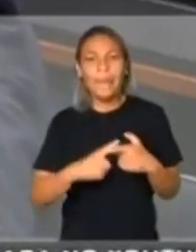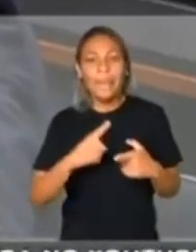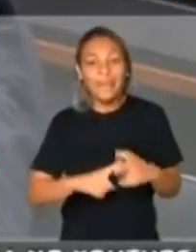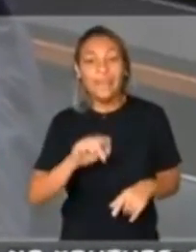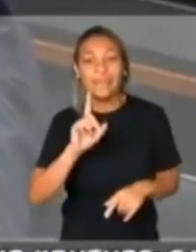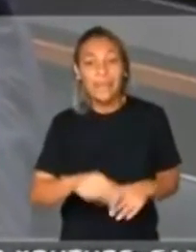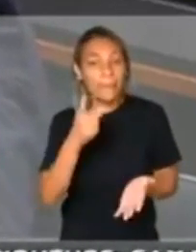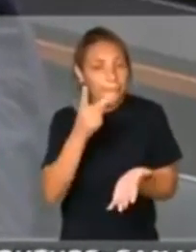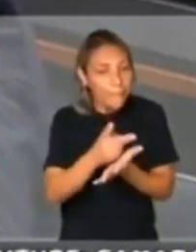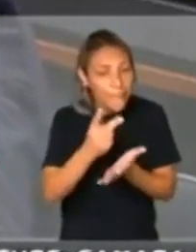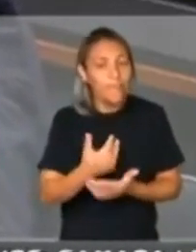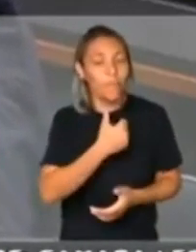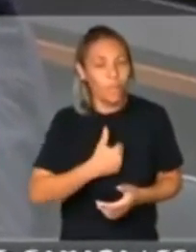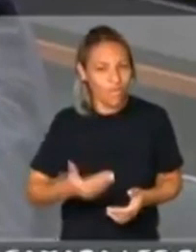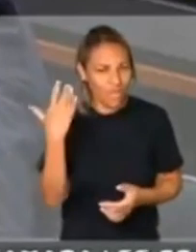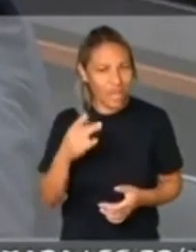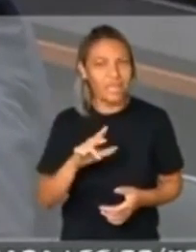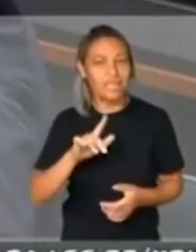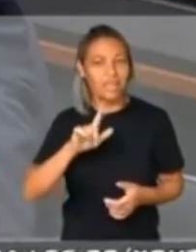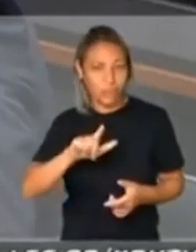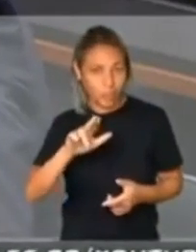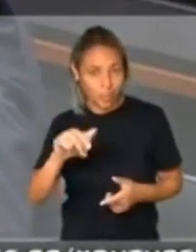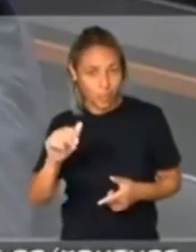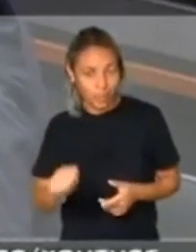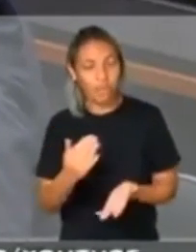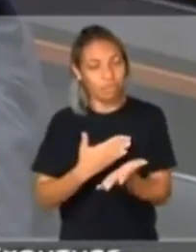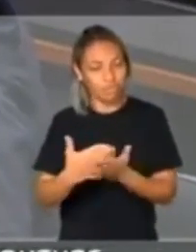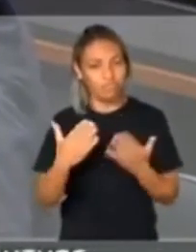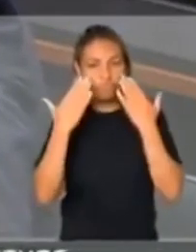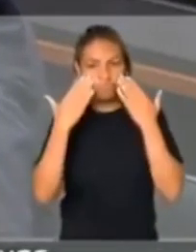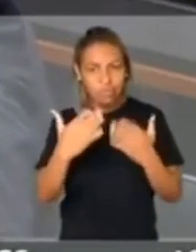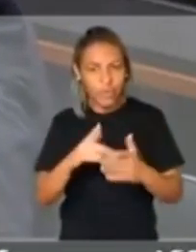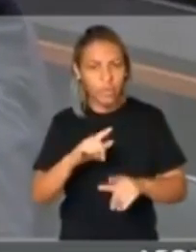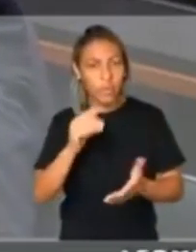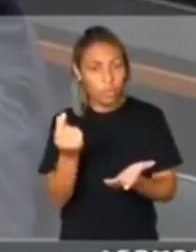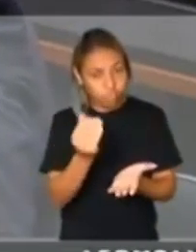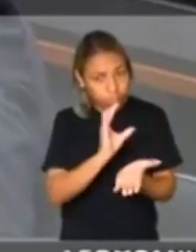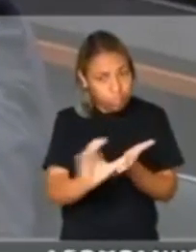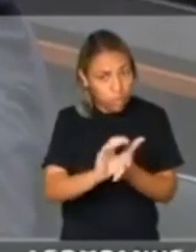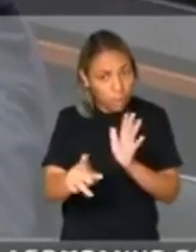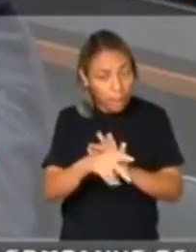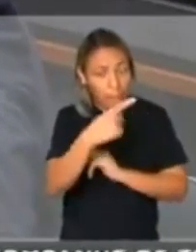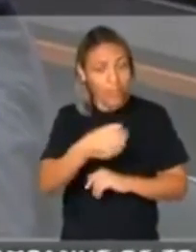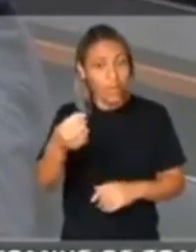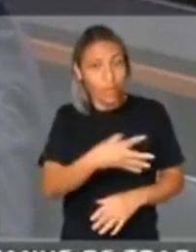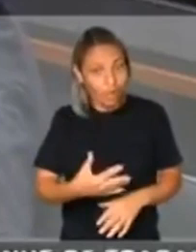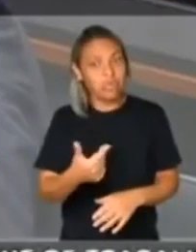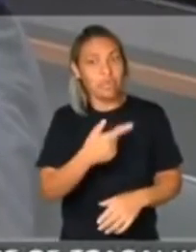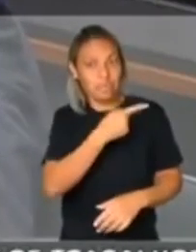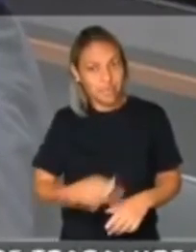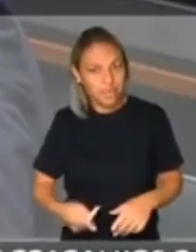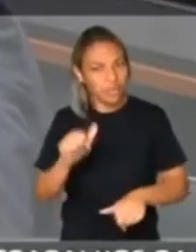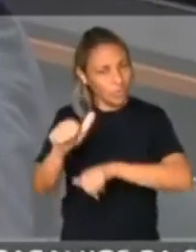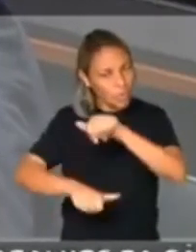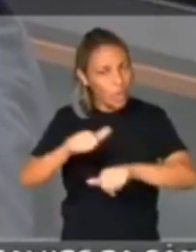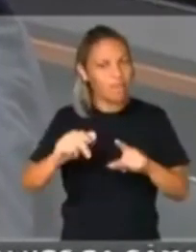ponto é que mesmo o governo Lula também iniciou de frente, utilizando seu capital político de recém-eleito para promover uma